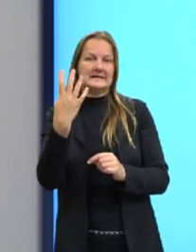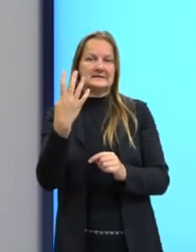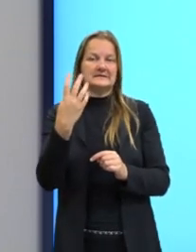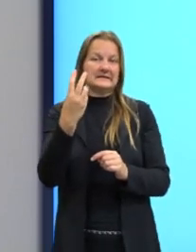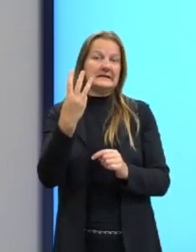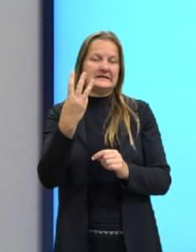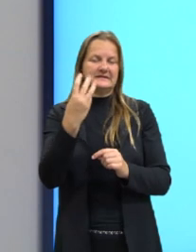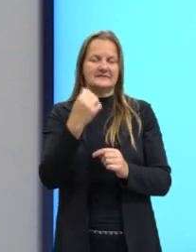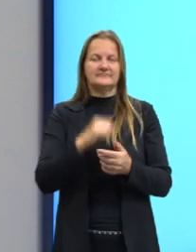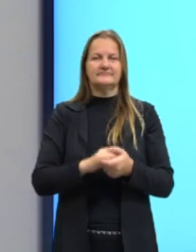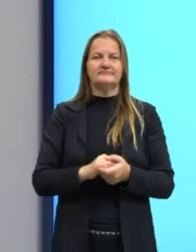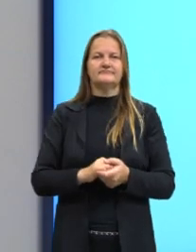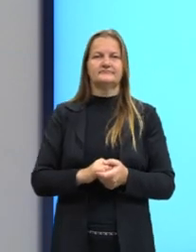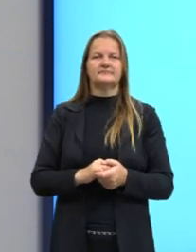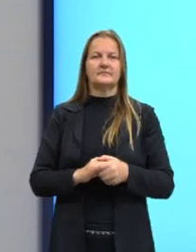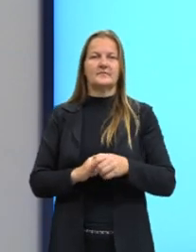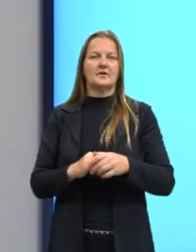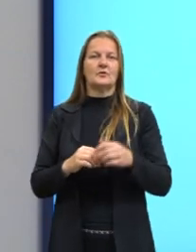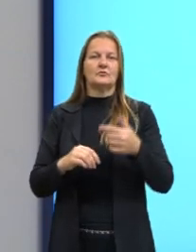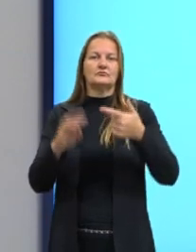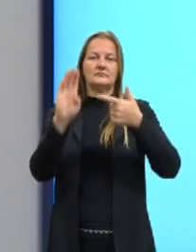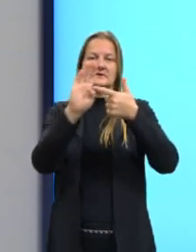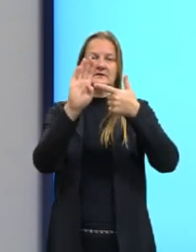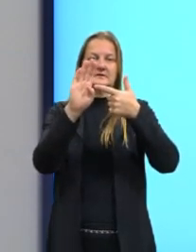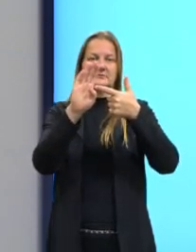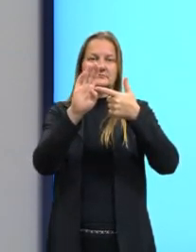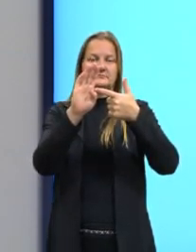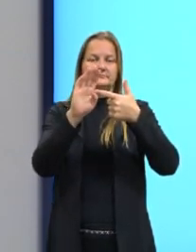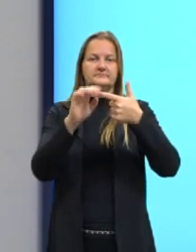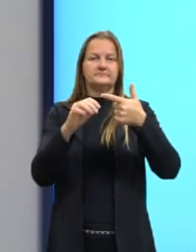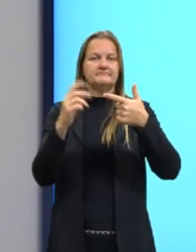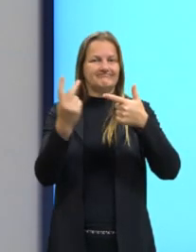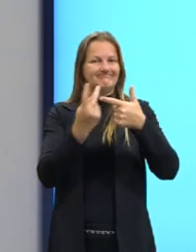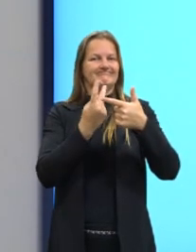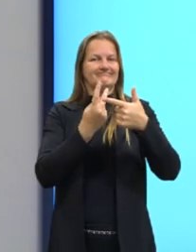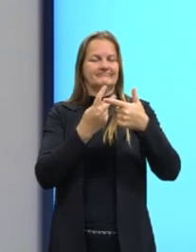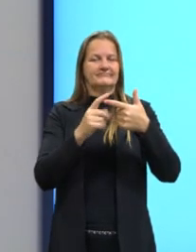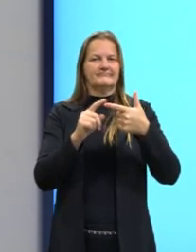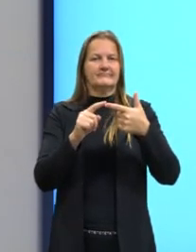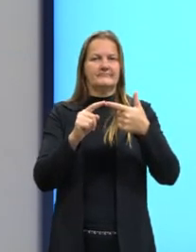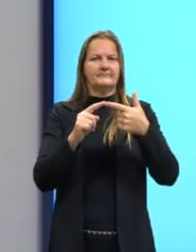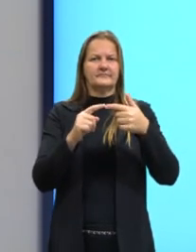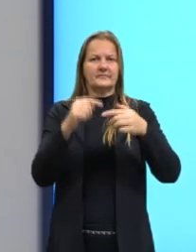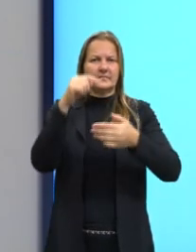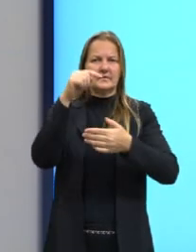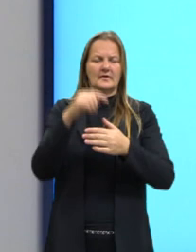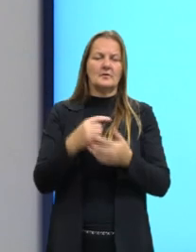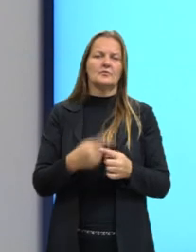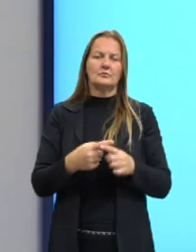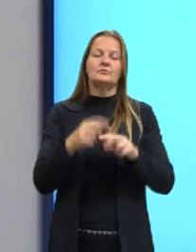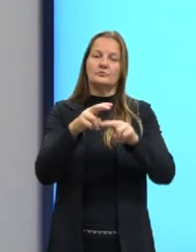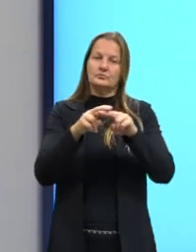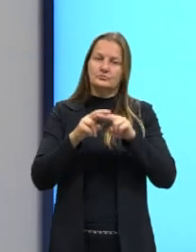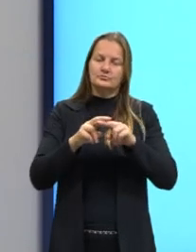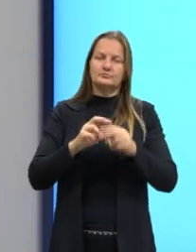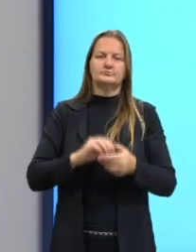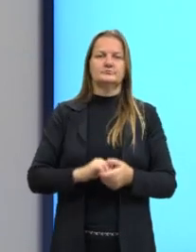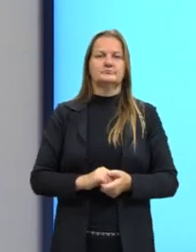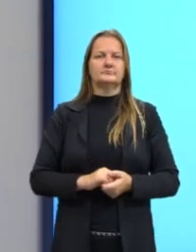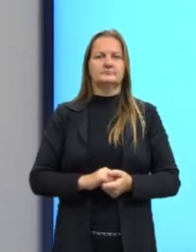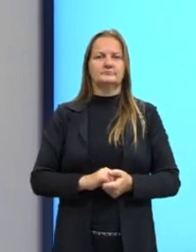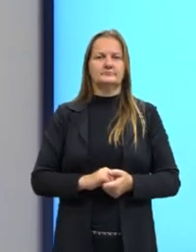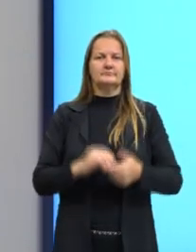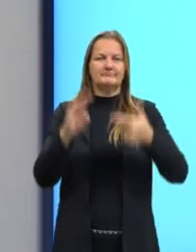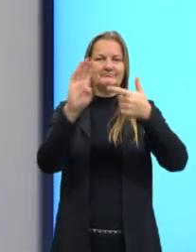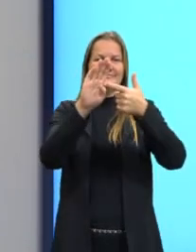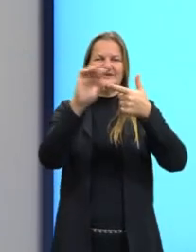95 não foi a menor do período com certeza o ponto mais baixo do gráfico Aqui é do ano de 89 então